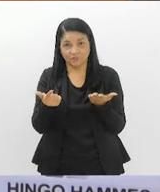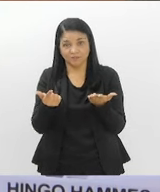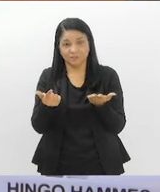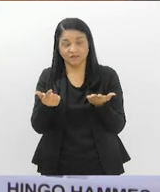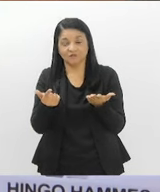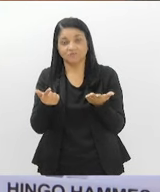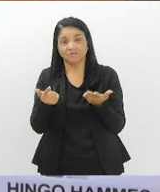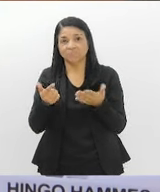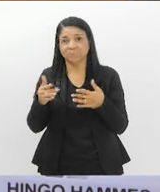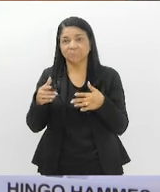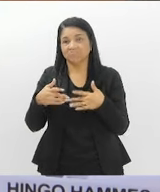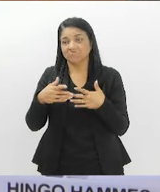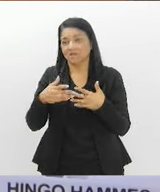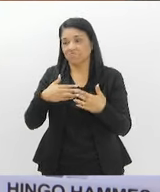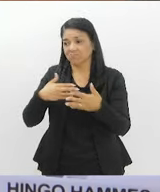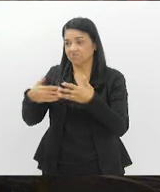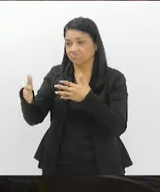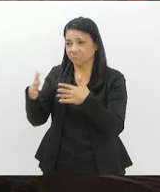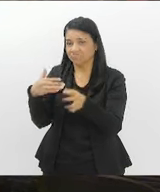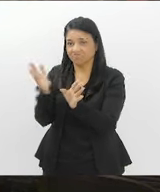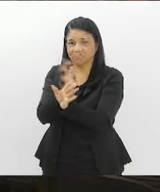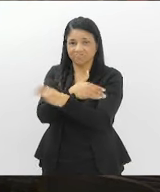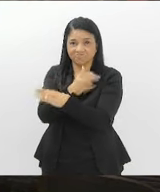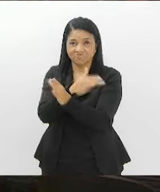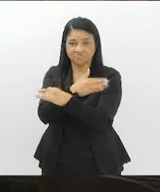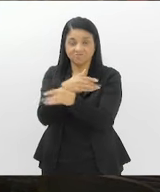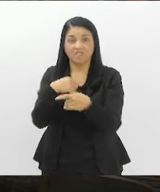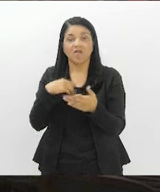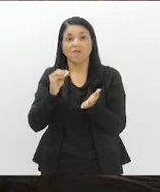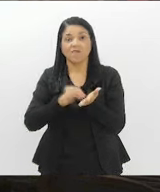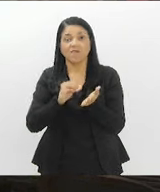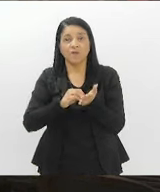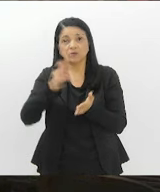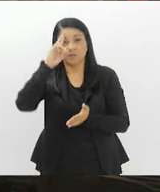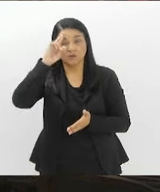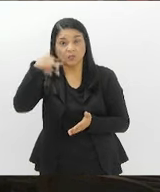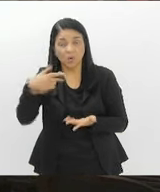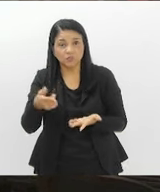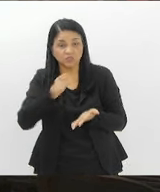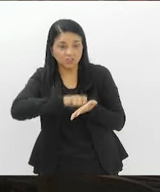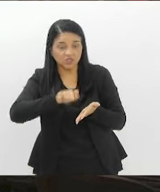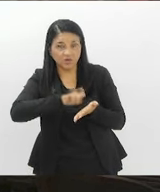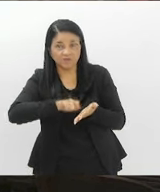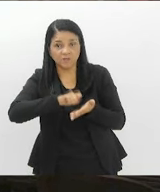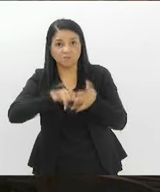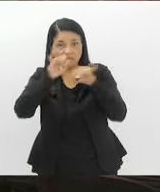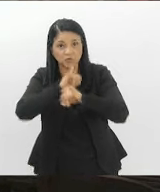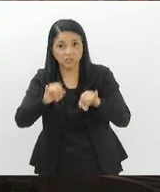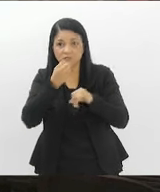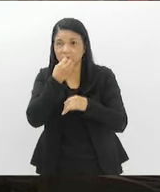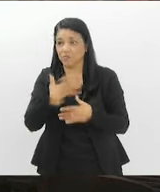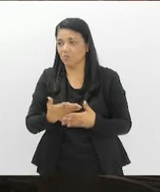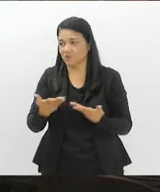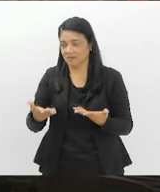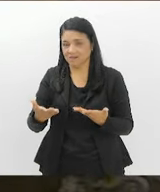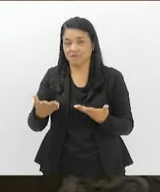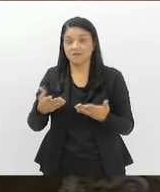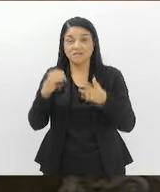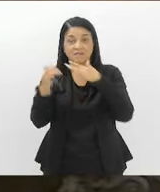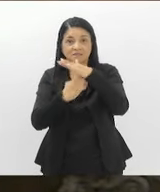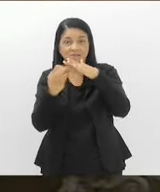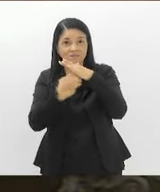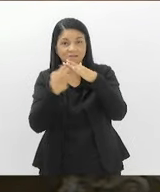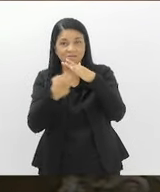deriva. Faltam-lhes proprietários que saibam escrever uma manchete. As empresas ficam reféns